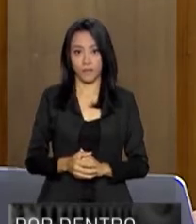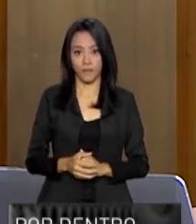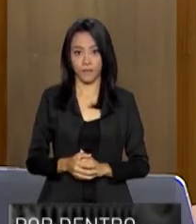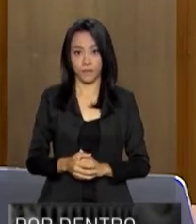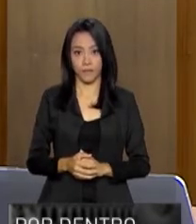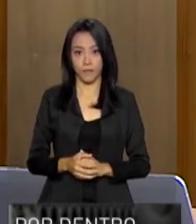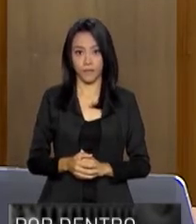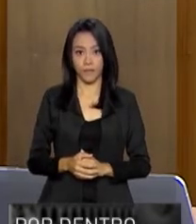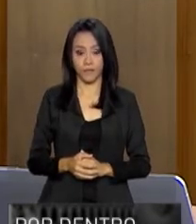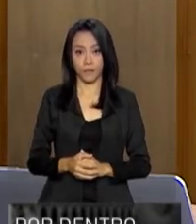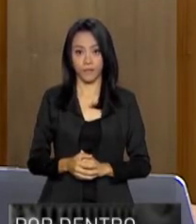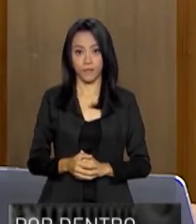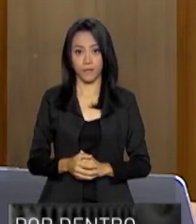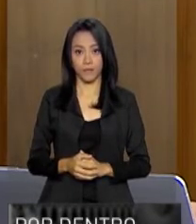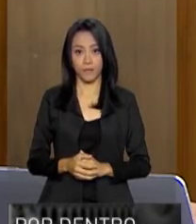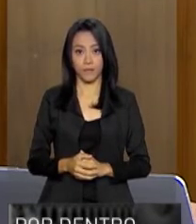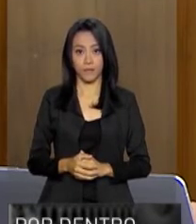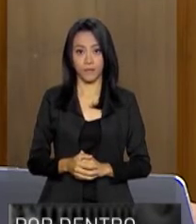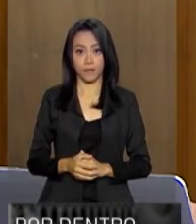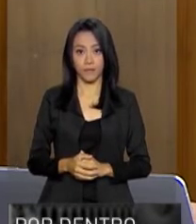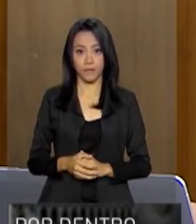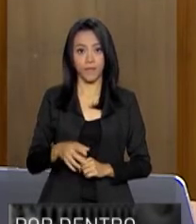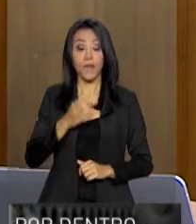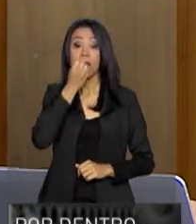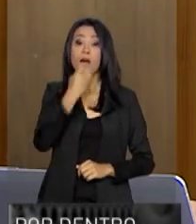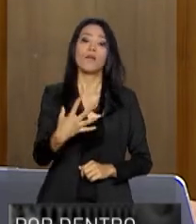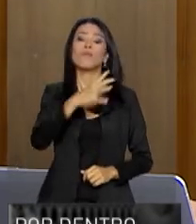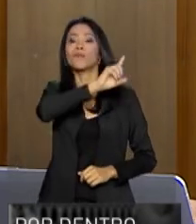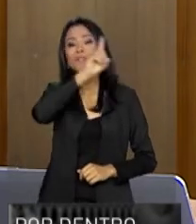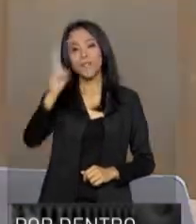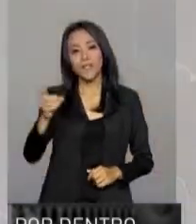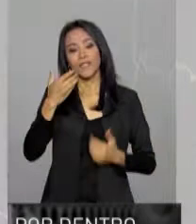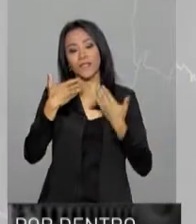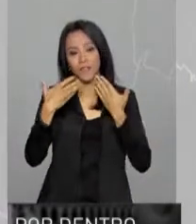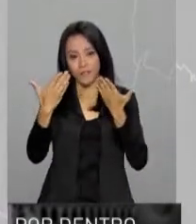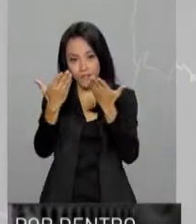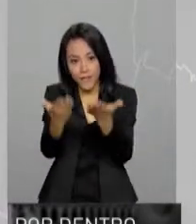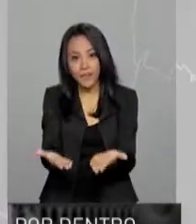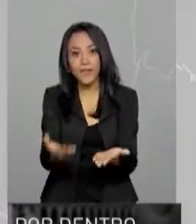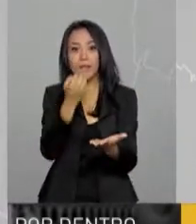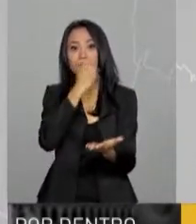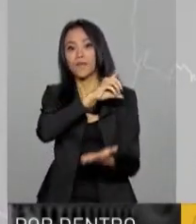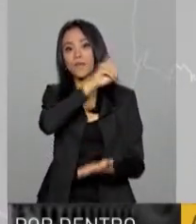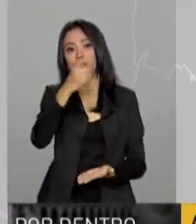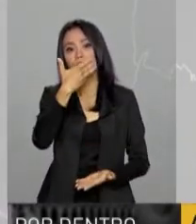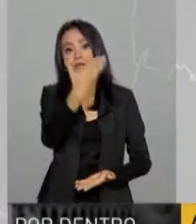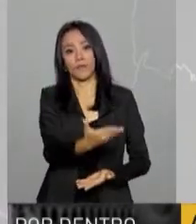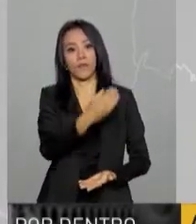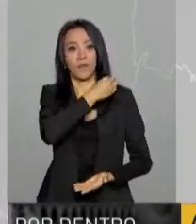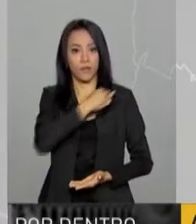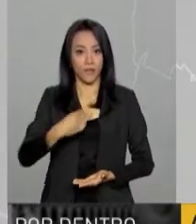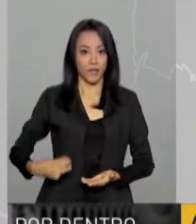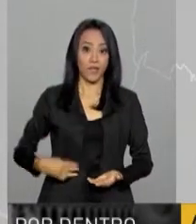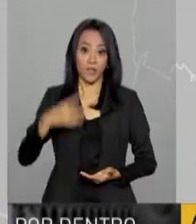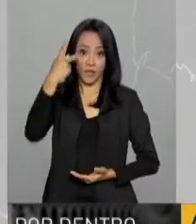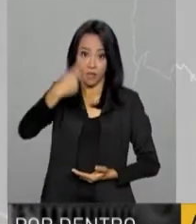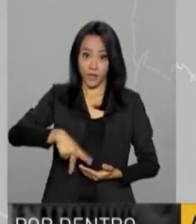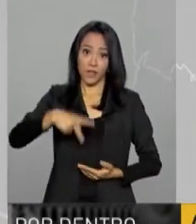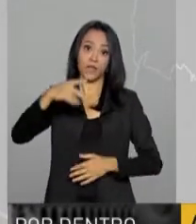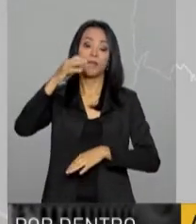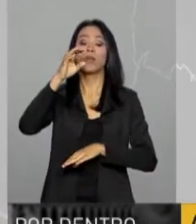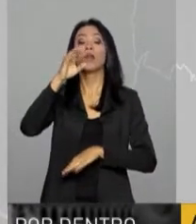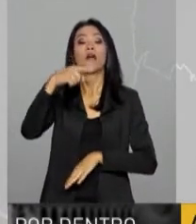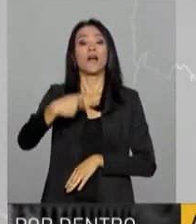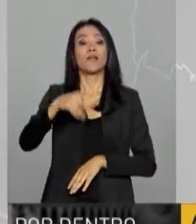a londres usa muito bom pra você bom dia também o mito kassab estamos aqui em são luís do maranhão no